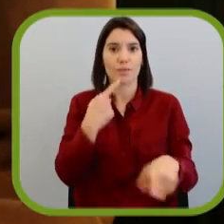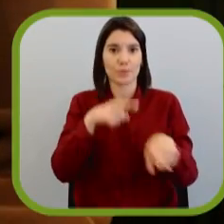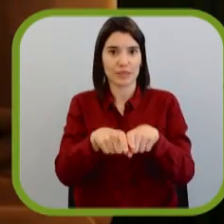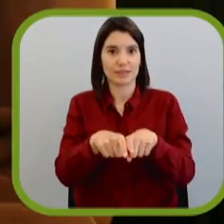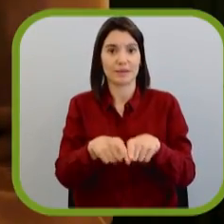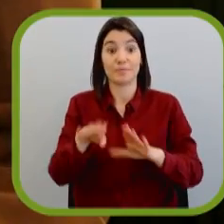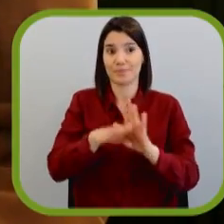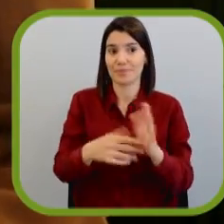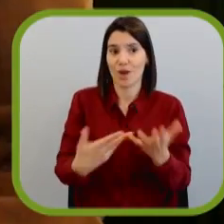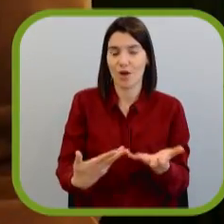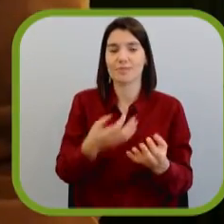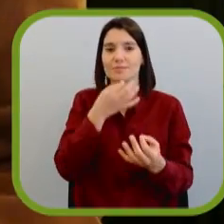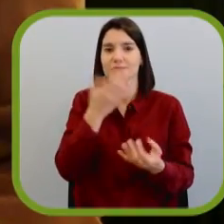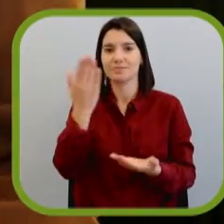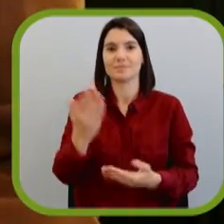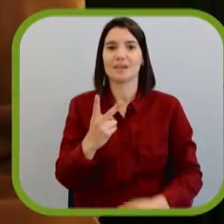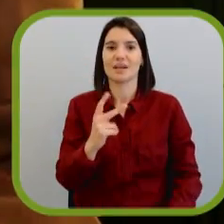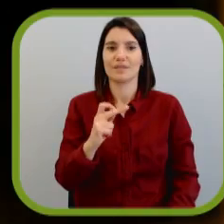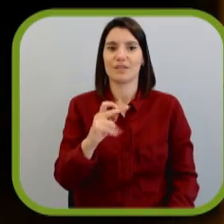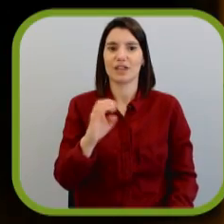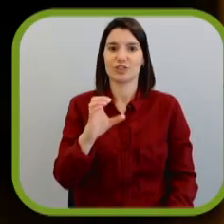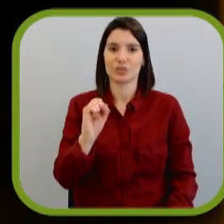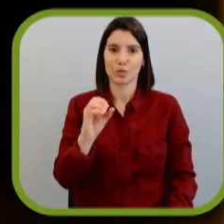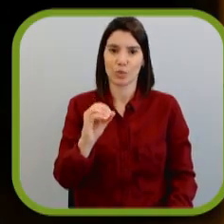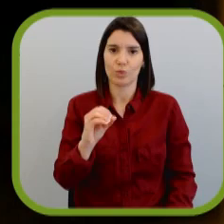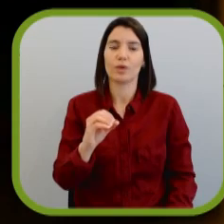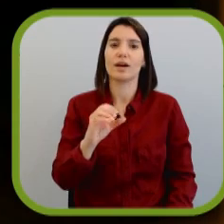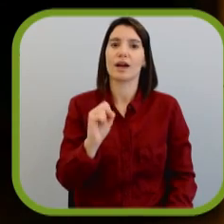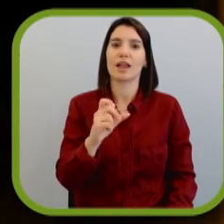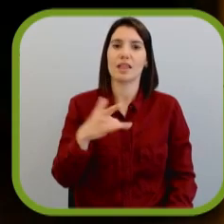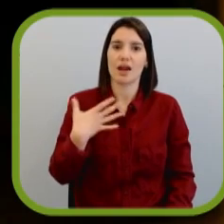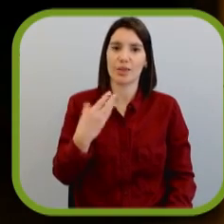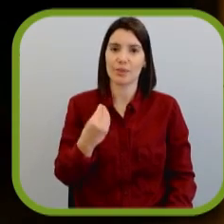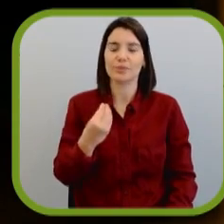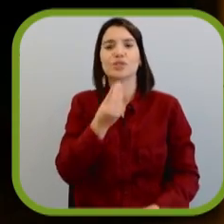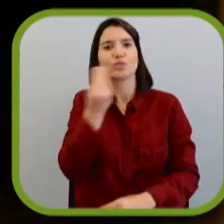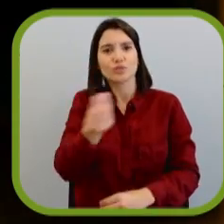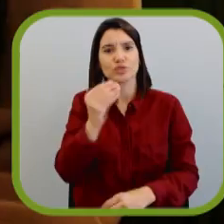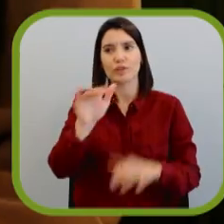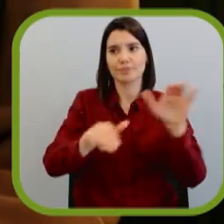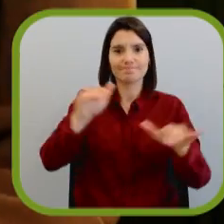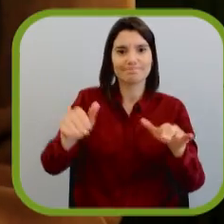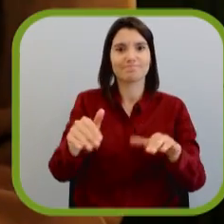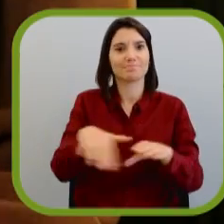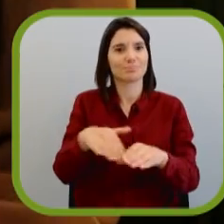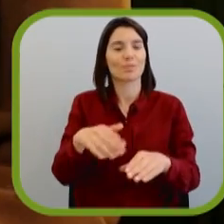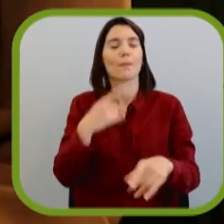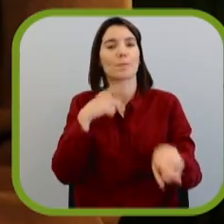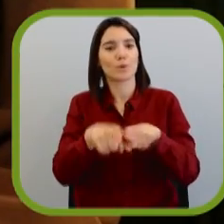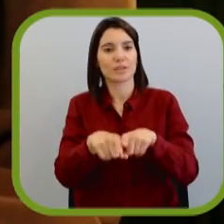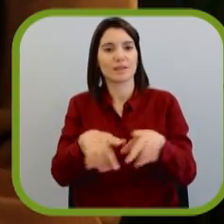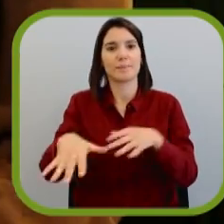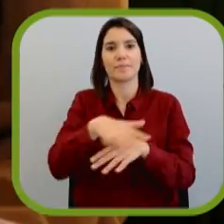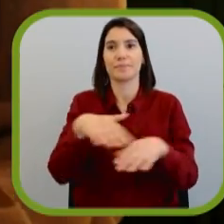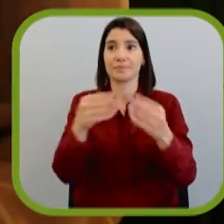na política. Neste Panorâmica vamos conversar com Vasco Galhardo acerca da importância de mobilizar os jovens para a política,